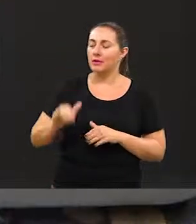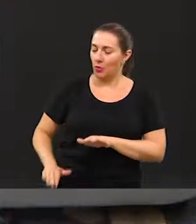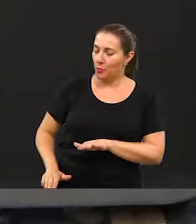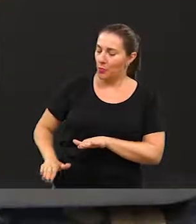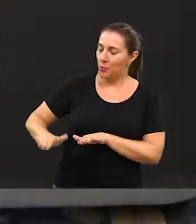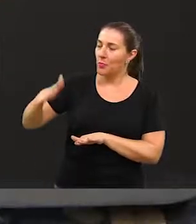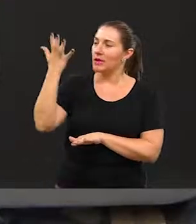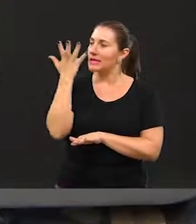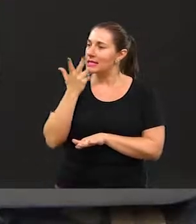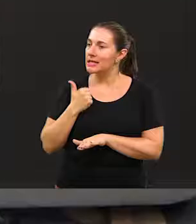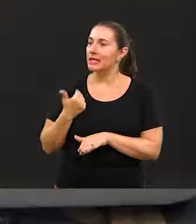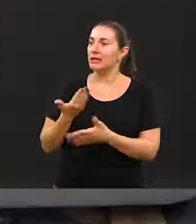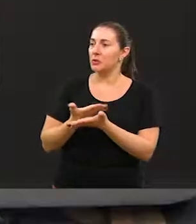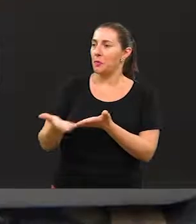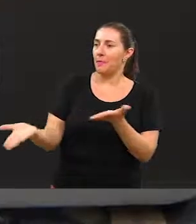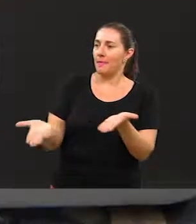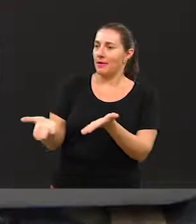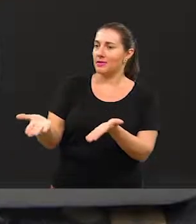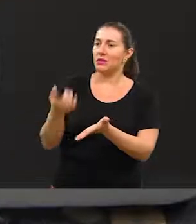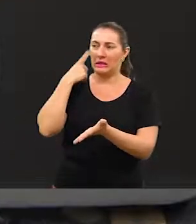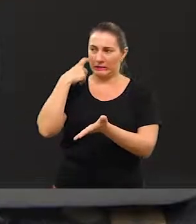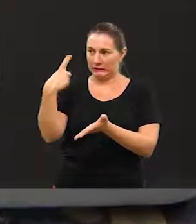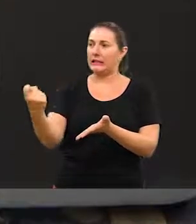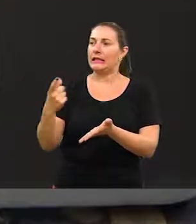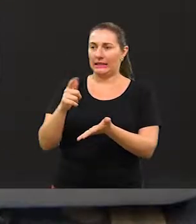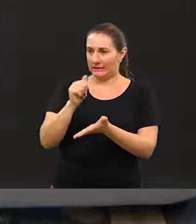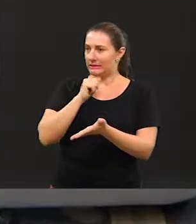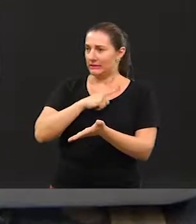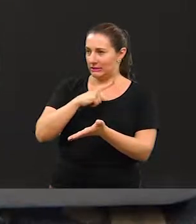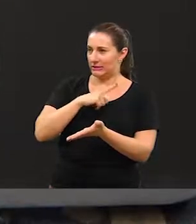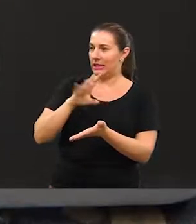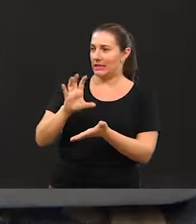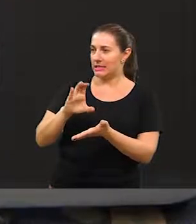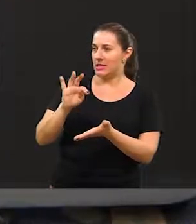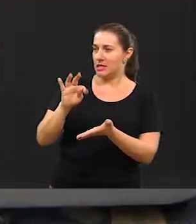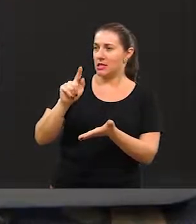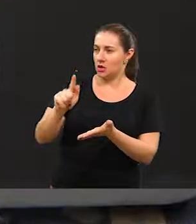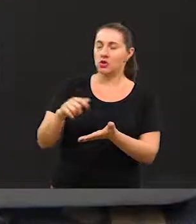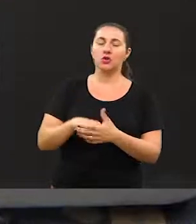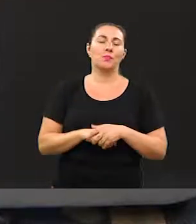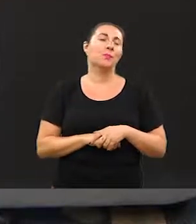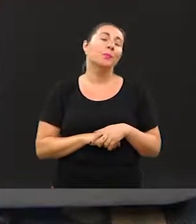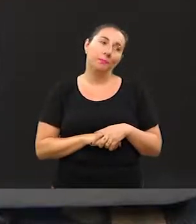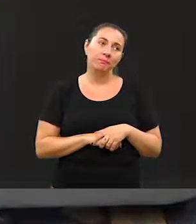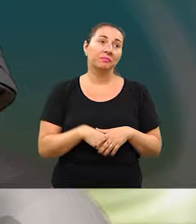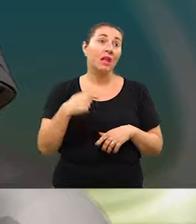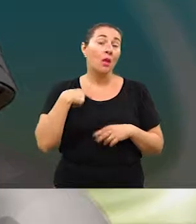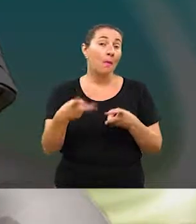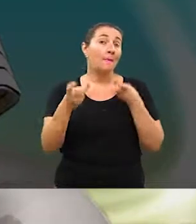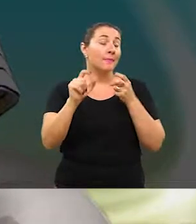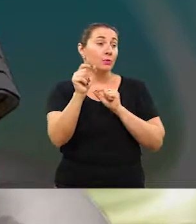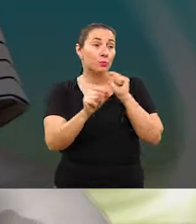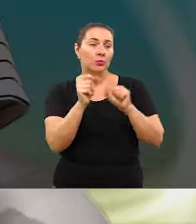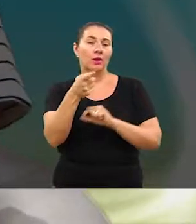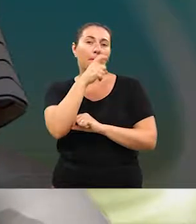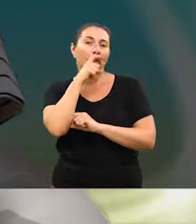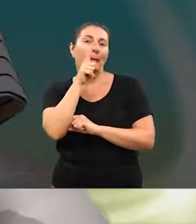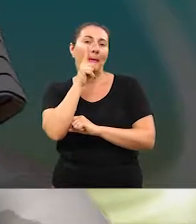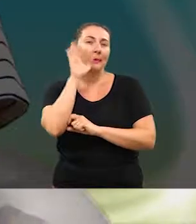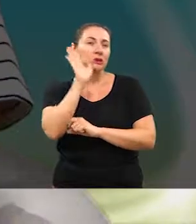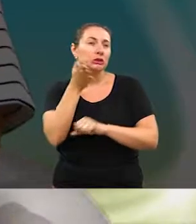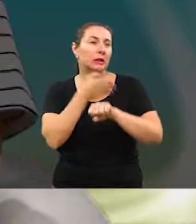galerinha mais jovem que tá começando a dançar agora se interessa ainda por esse tipo de dança, esse estilo? Eu vejo que, assim,